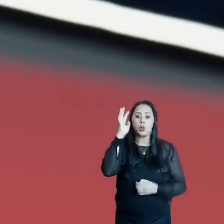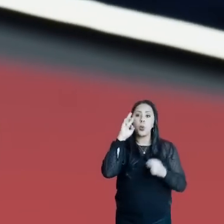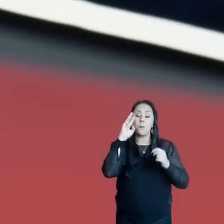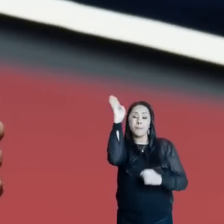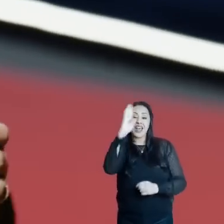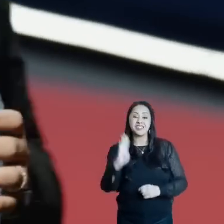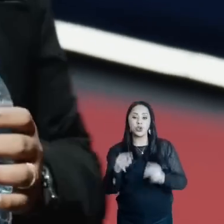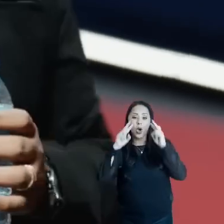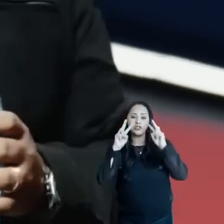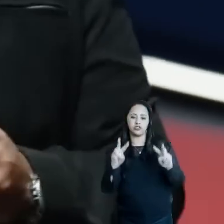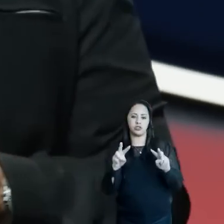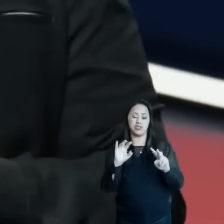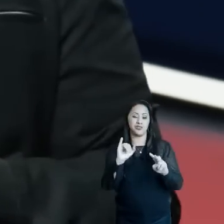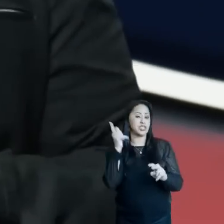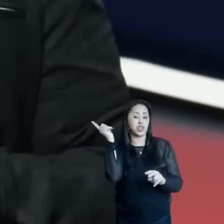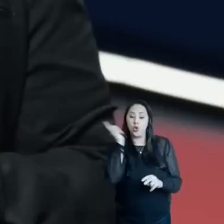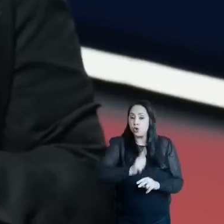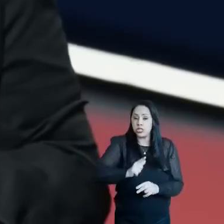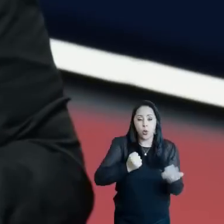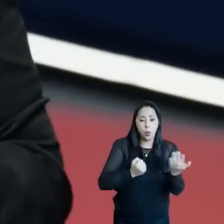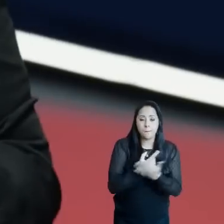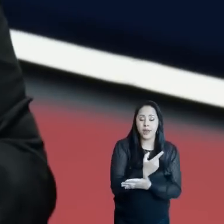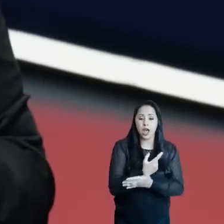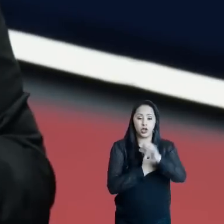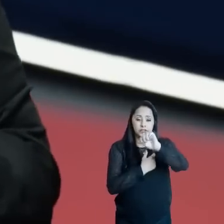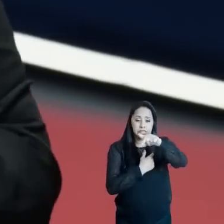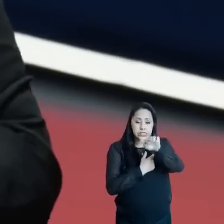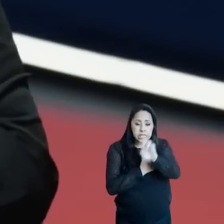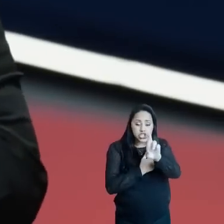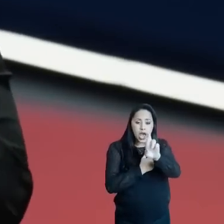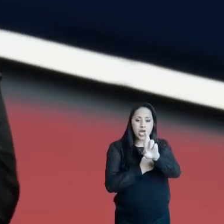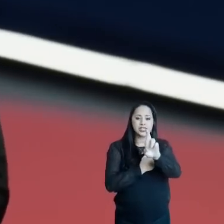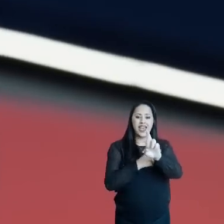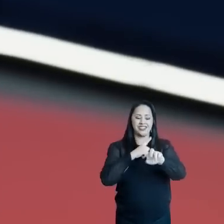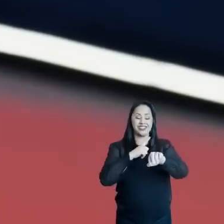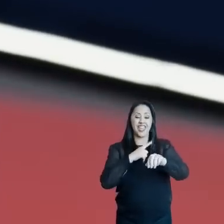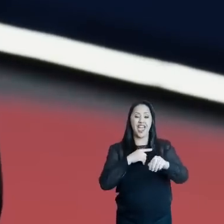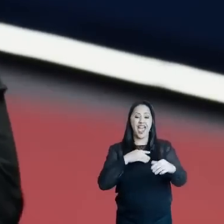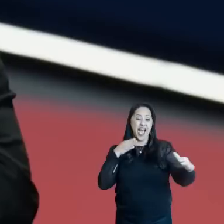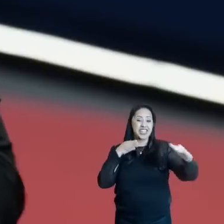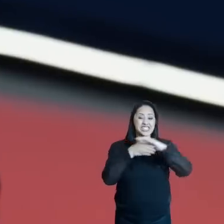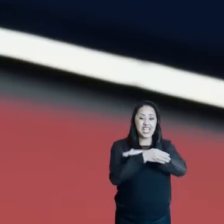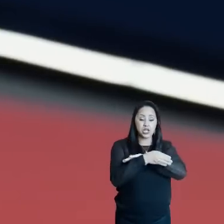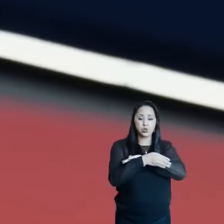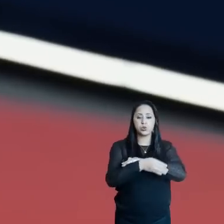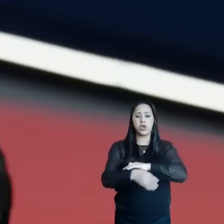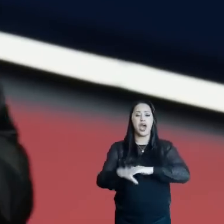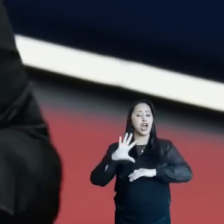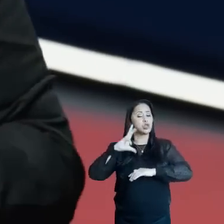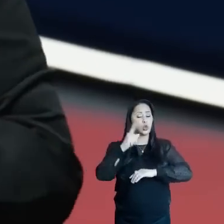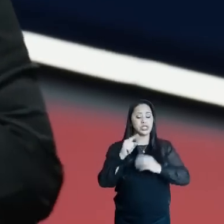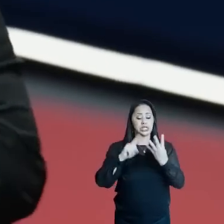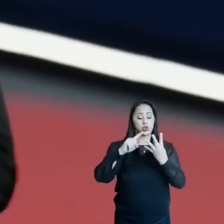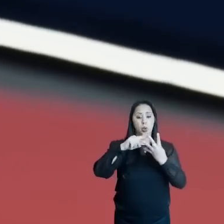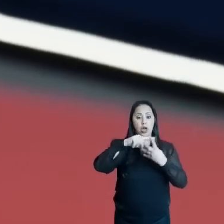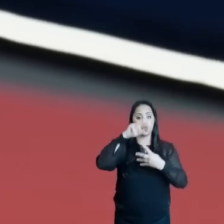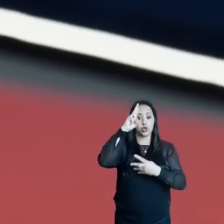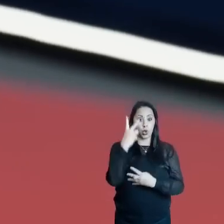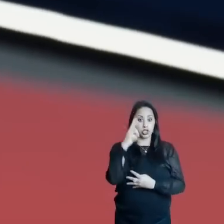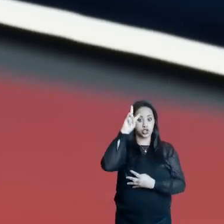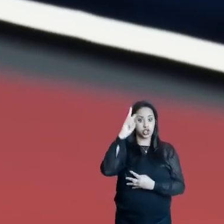se programou para estar, para comprar R$ 97, para ter acesso a todas as lives, acessar os 2 dias,